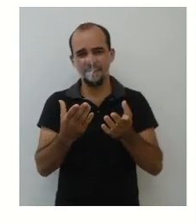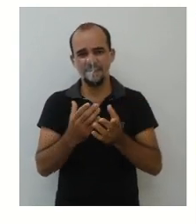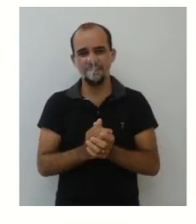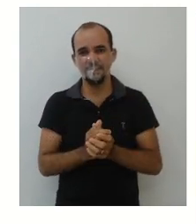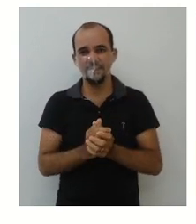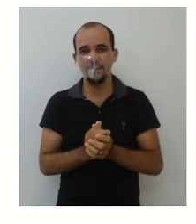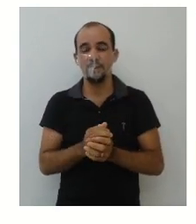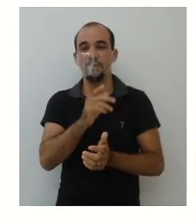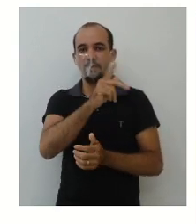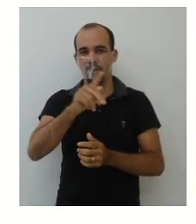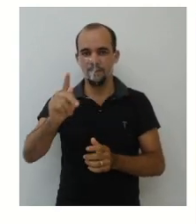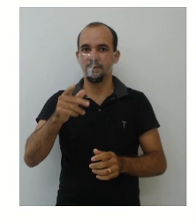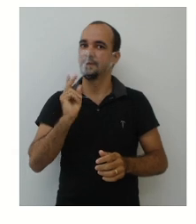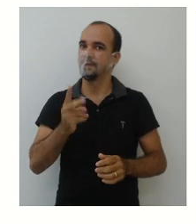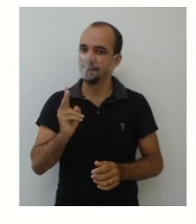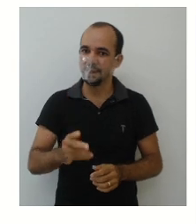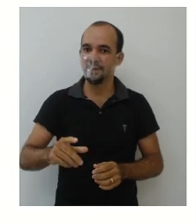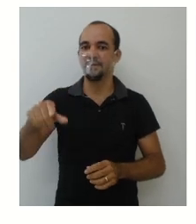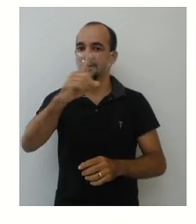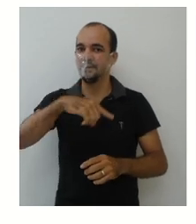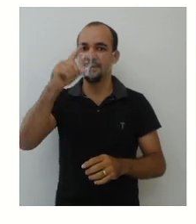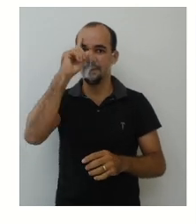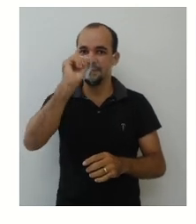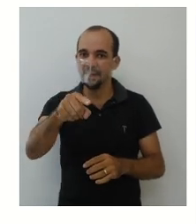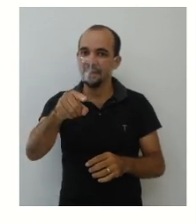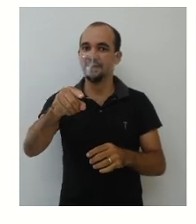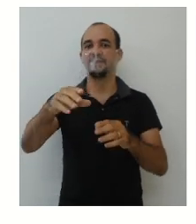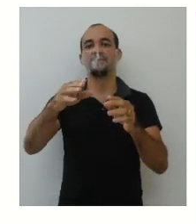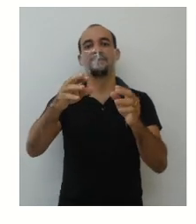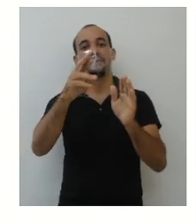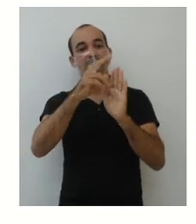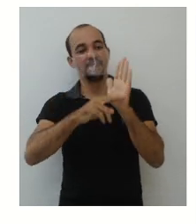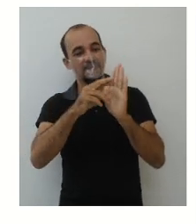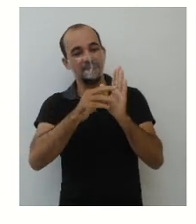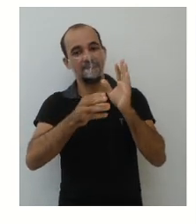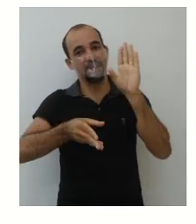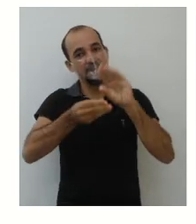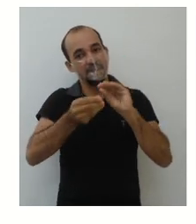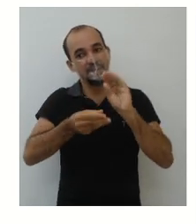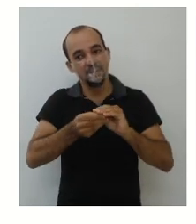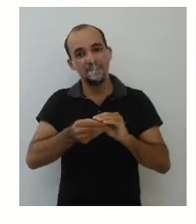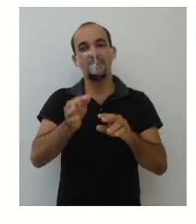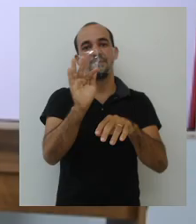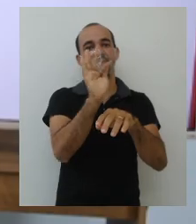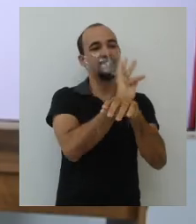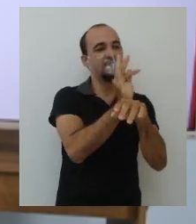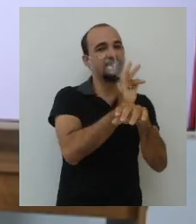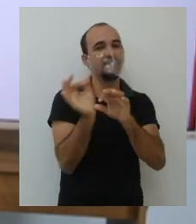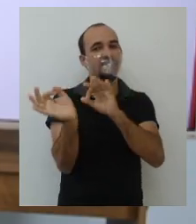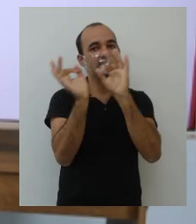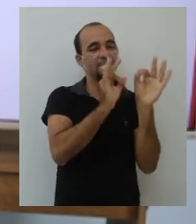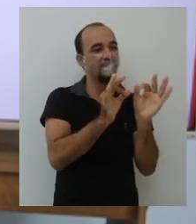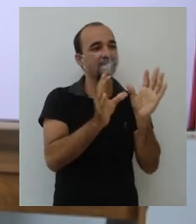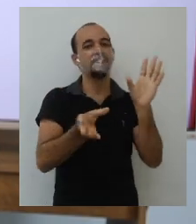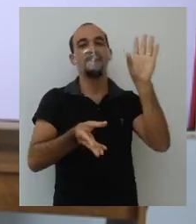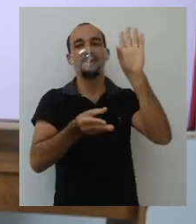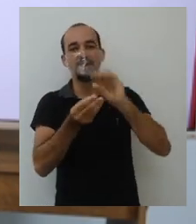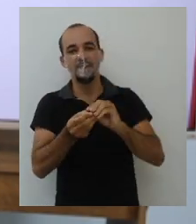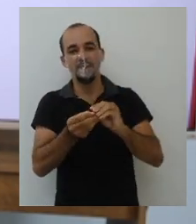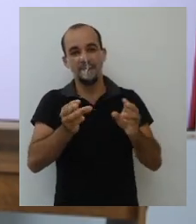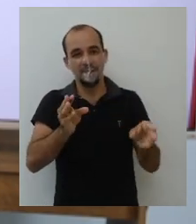a gente pede muito resumo. Resumo de livro, resumo de vídeo, resumo de aula. Então